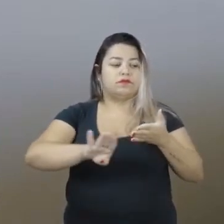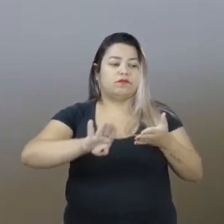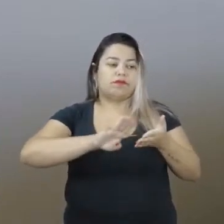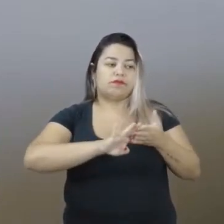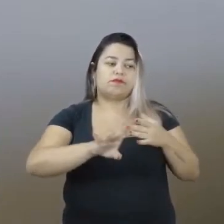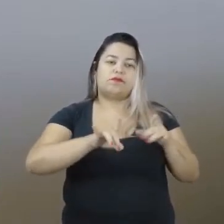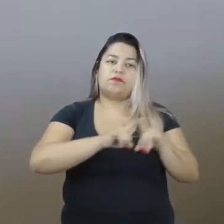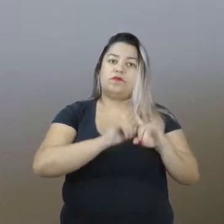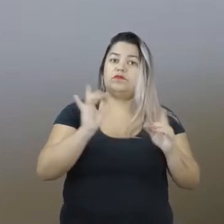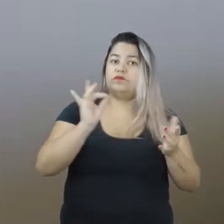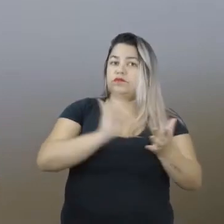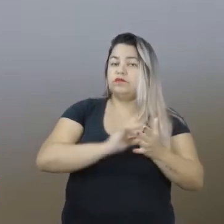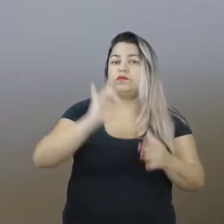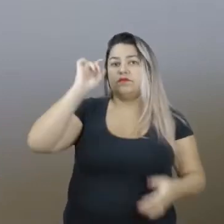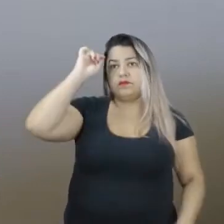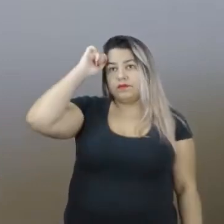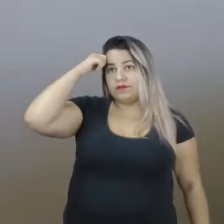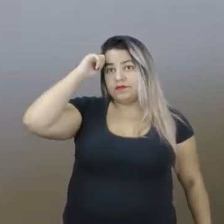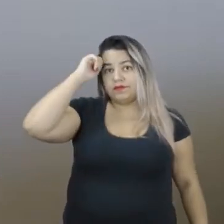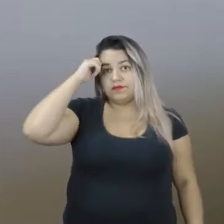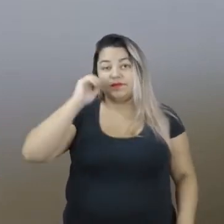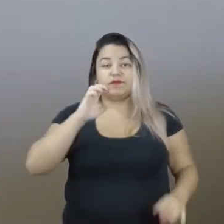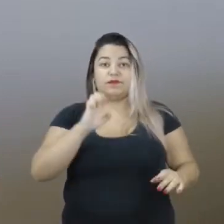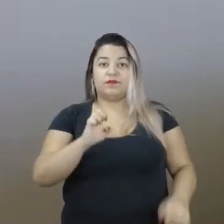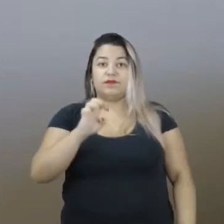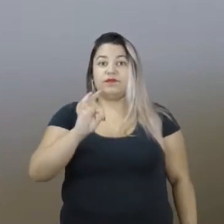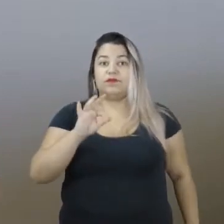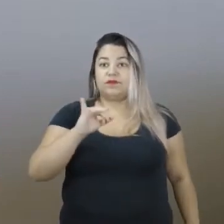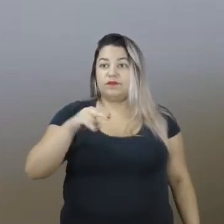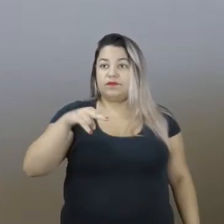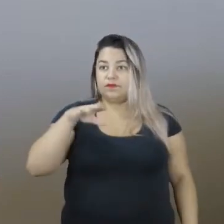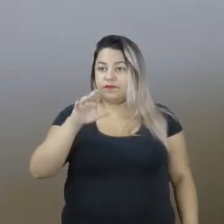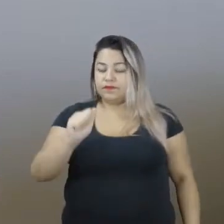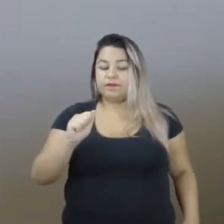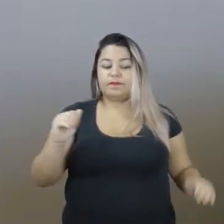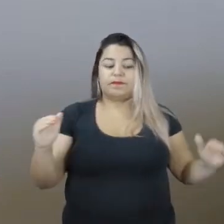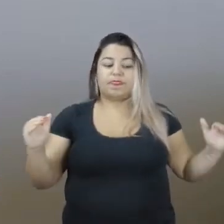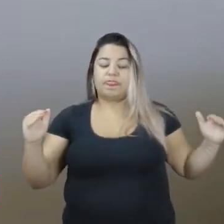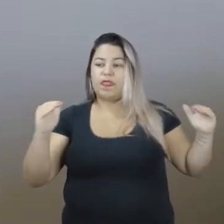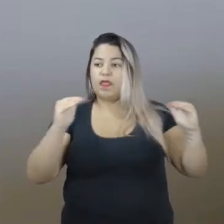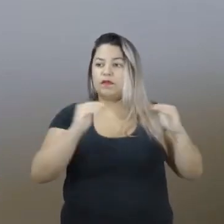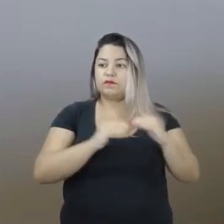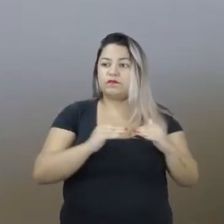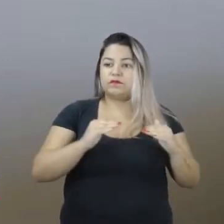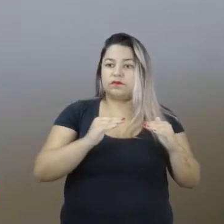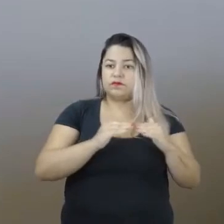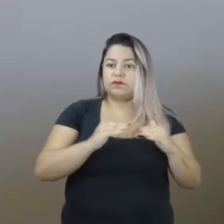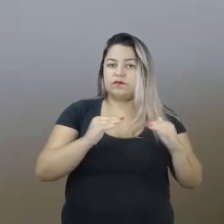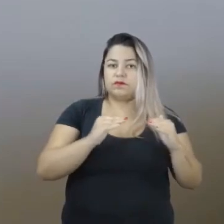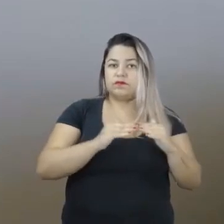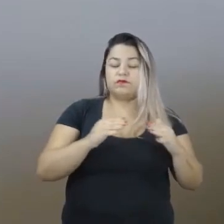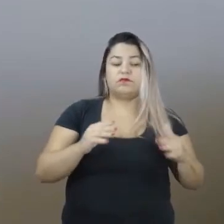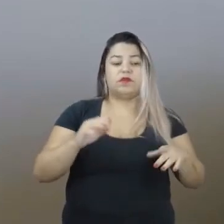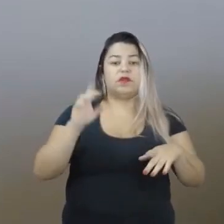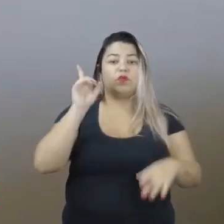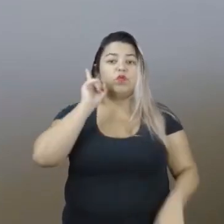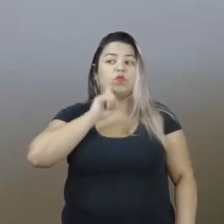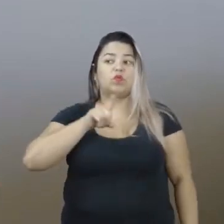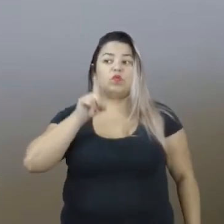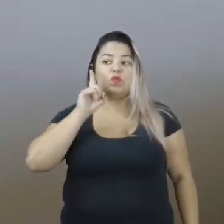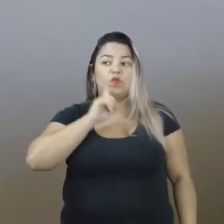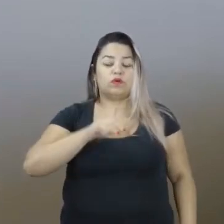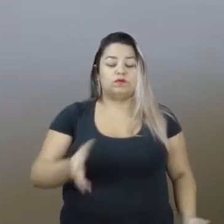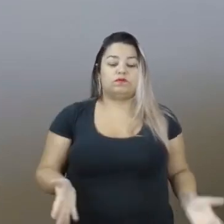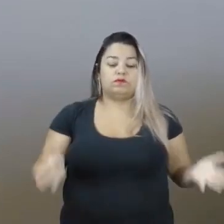discriminação racial e étnica e promover a igualdade, em parceria, inclusive, com os Estados Unidos. Inclusão